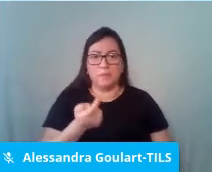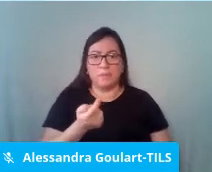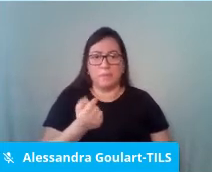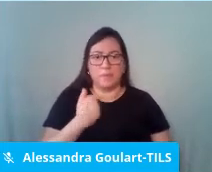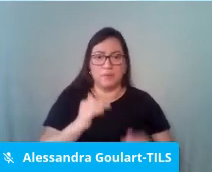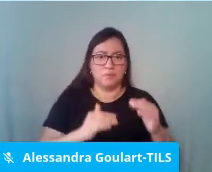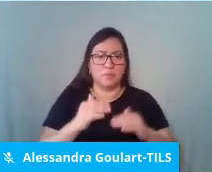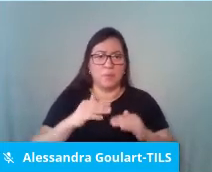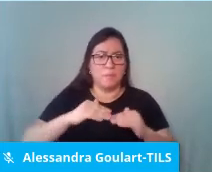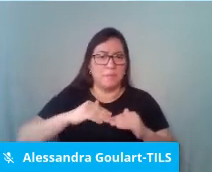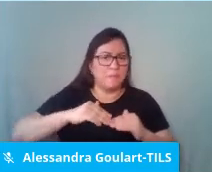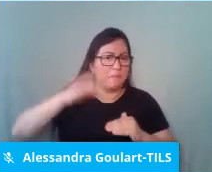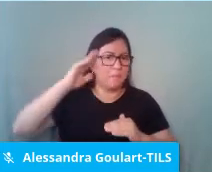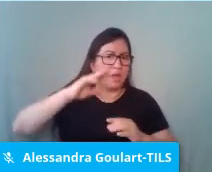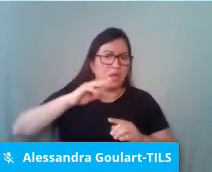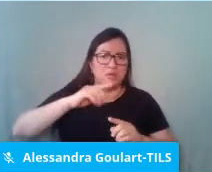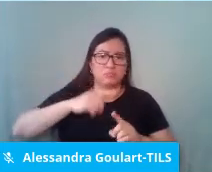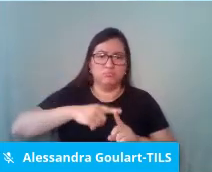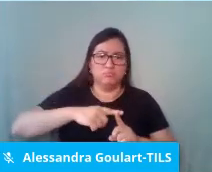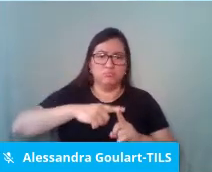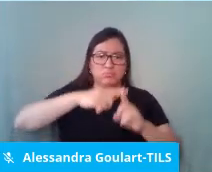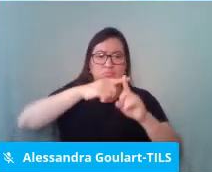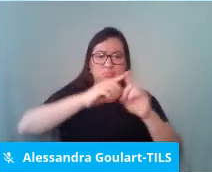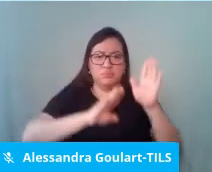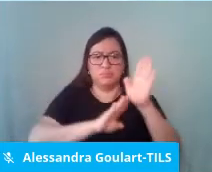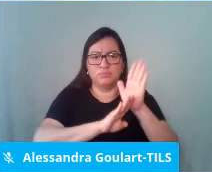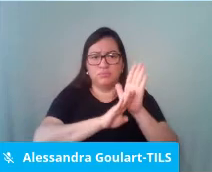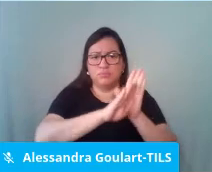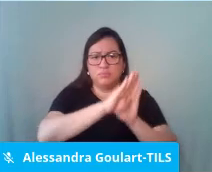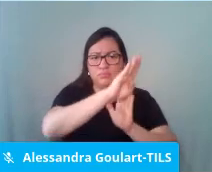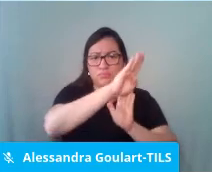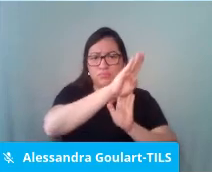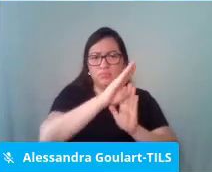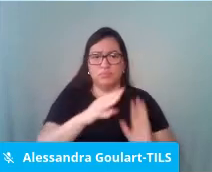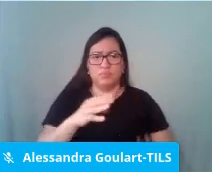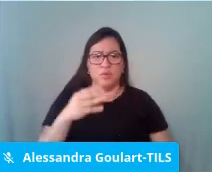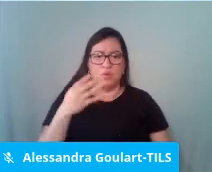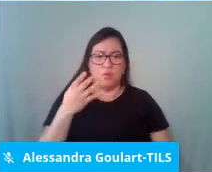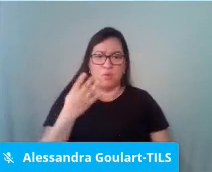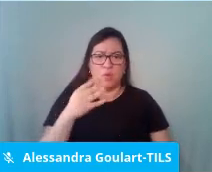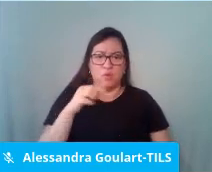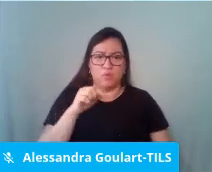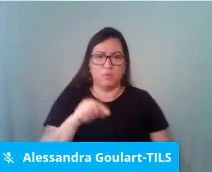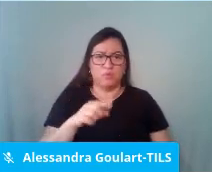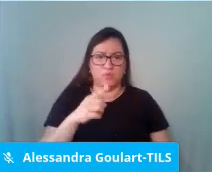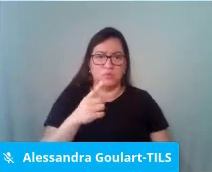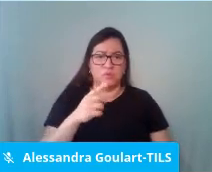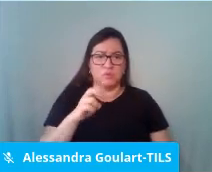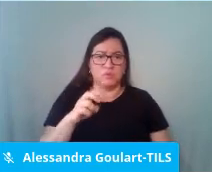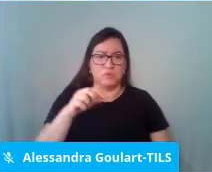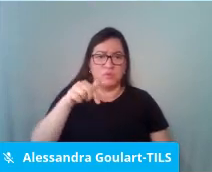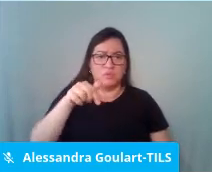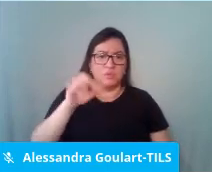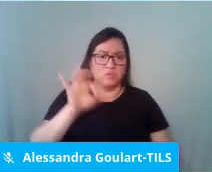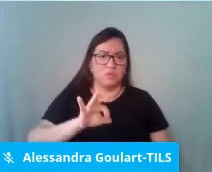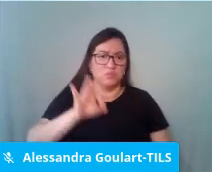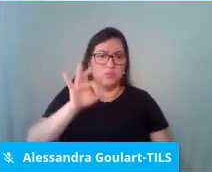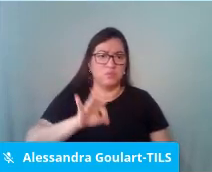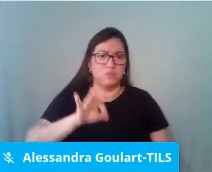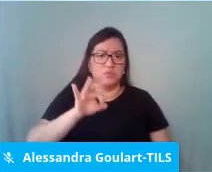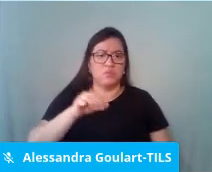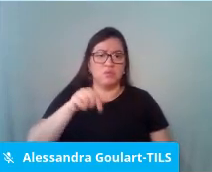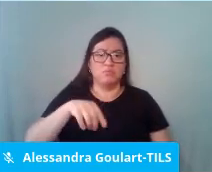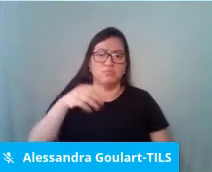4.157% no número de casos de sífilis no país, né? Então, um aumento bem significativo